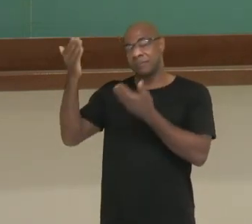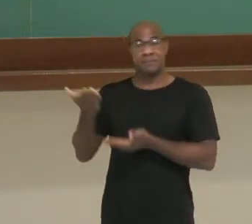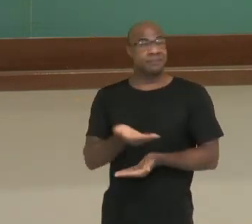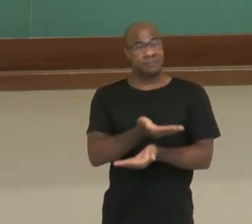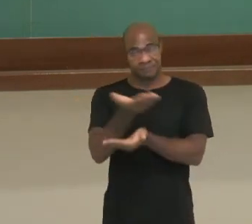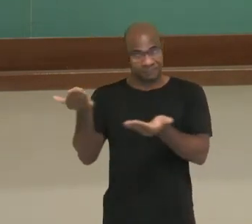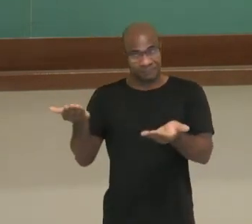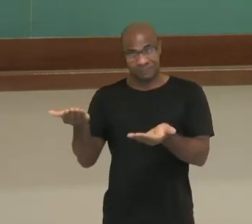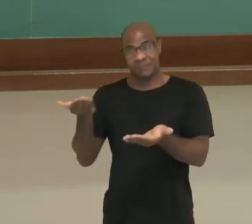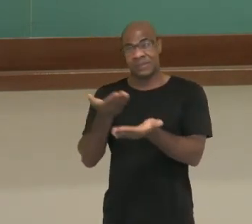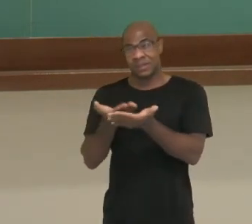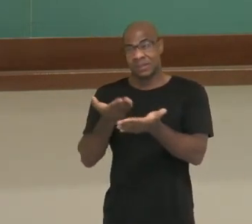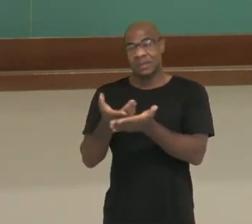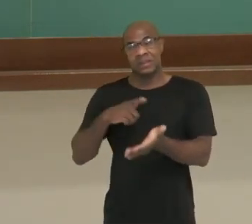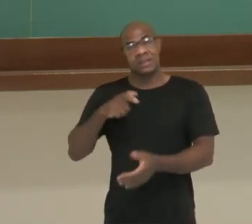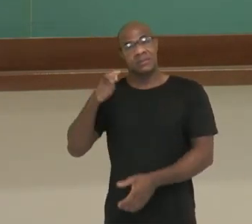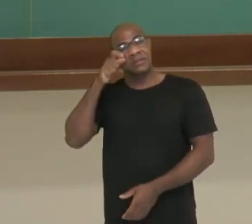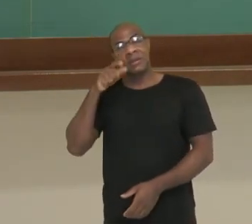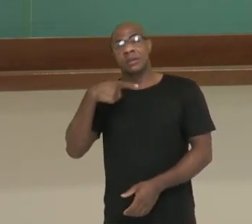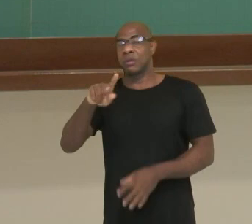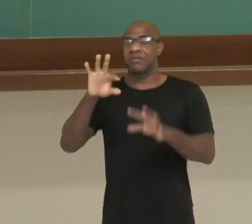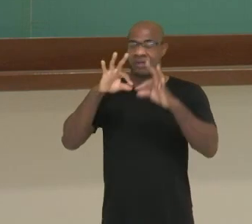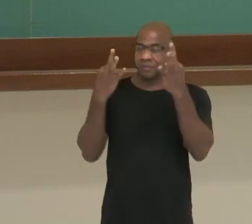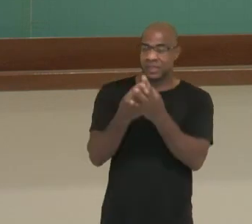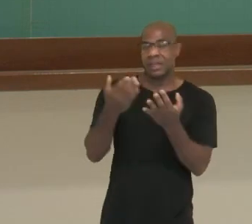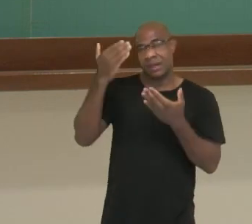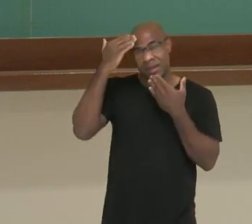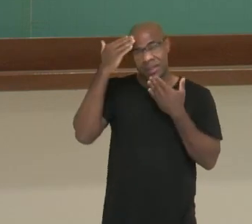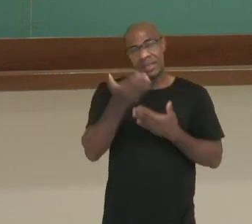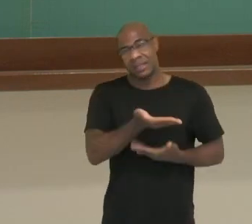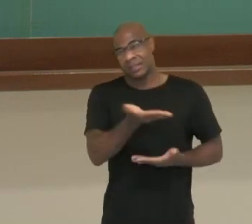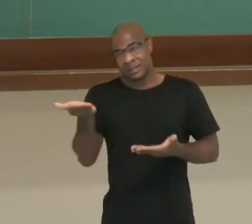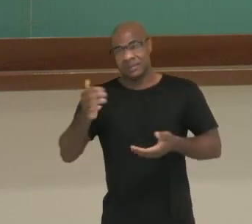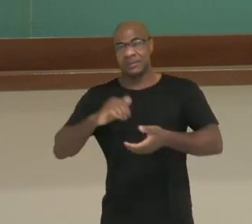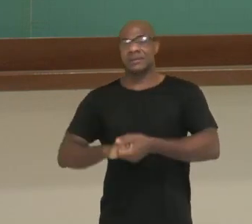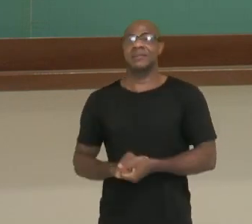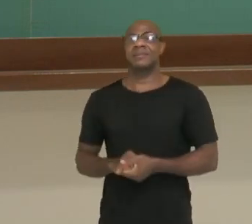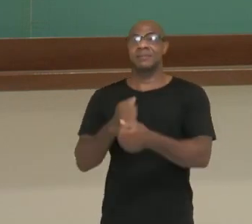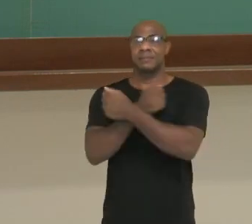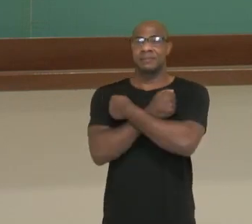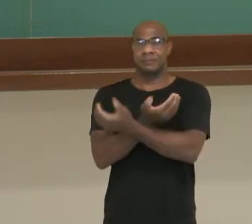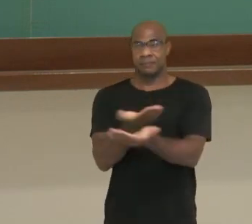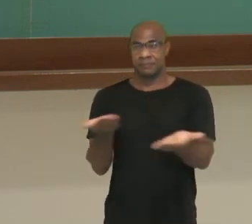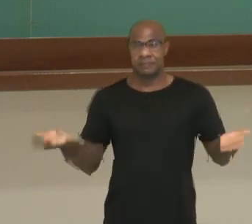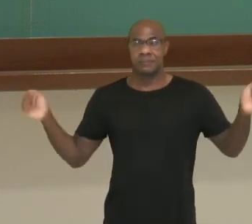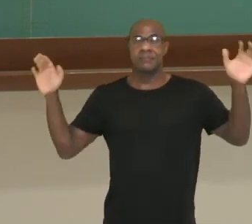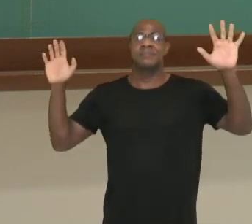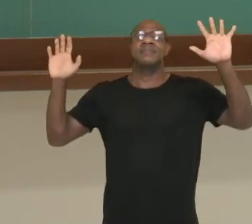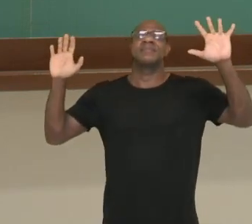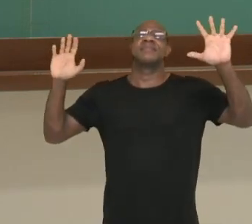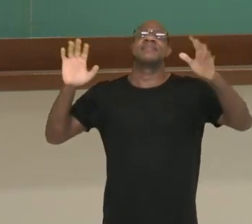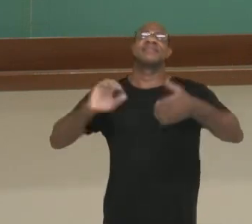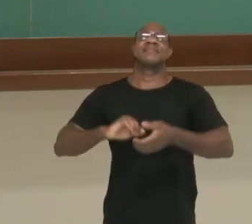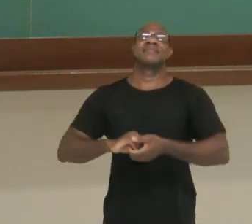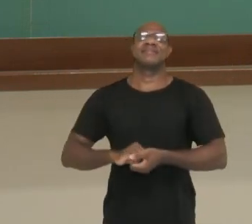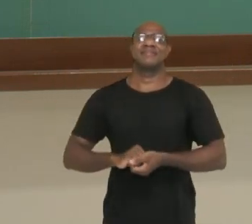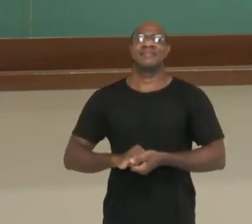participação na nossa aula, a sua família, a todos aqueles que estão acompanhando essa nossa aula. Um forte abraço e até a próxima!